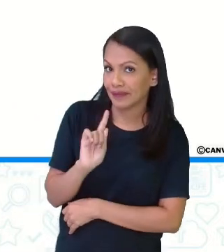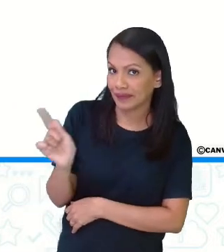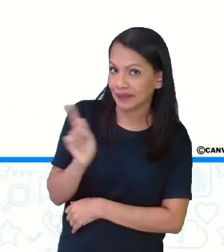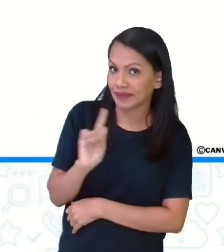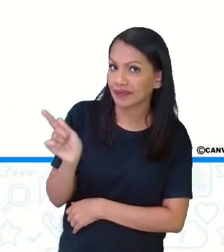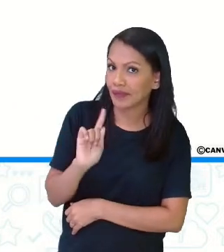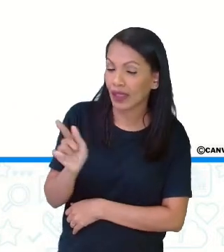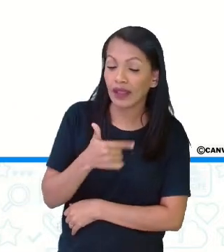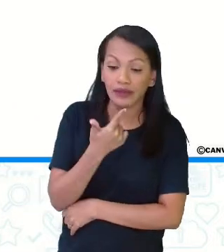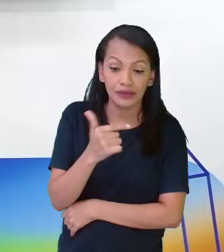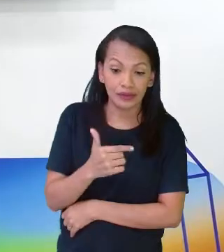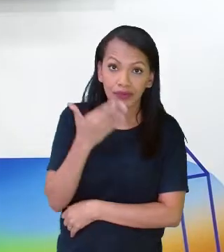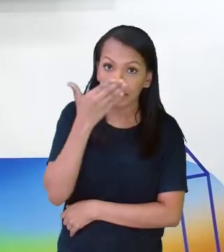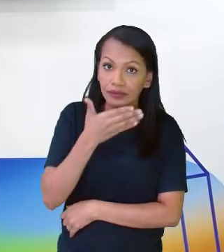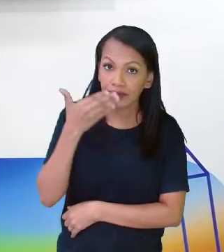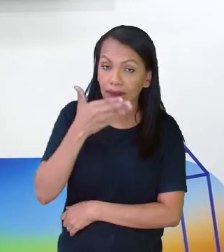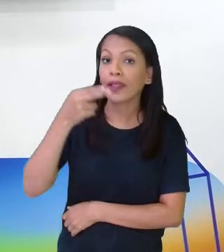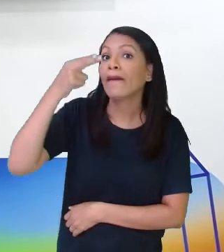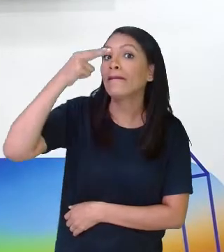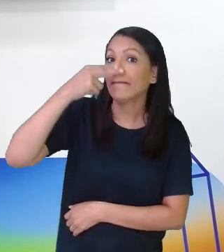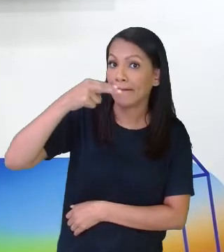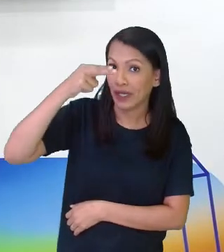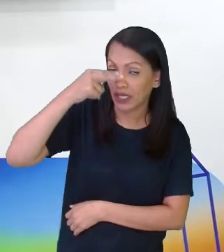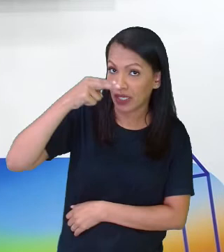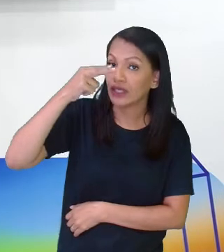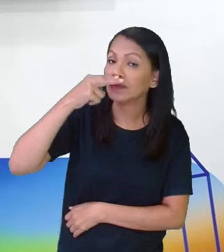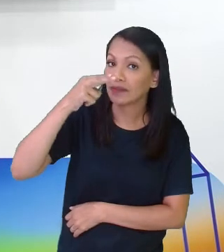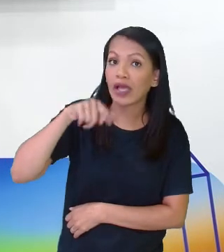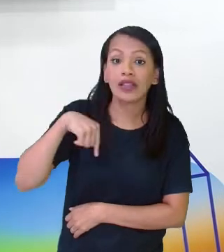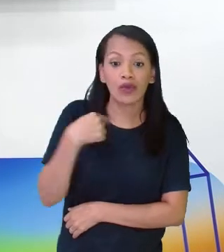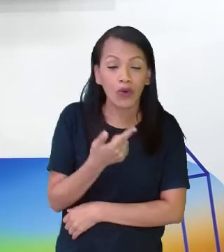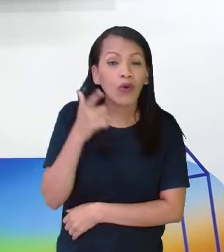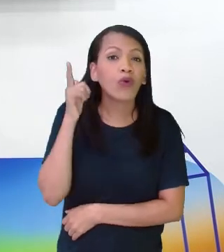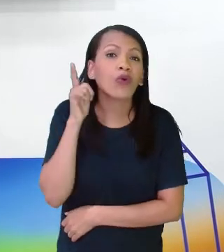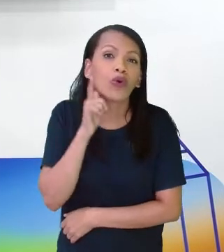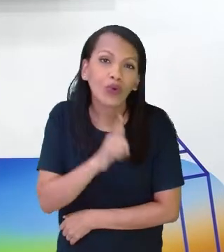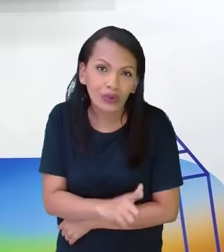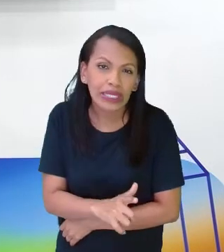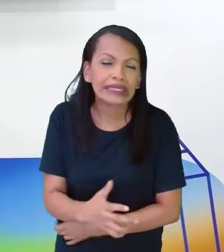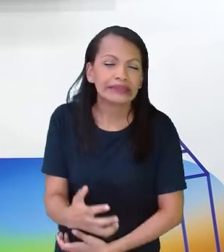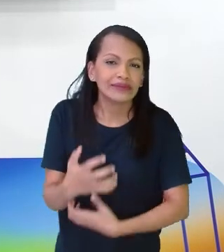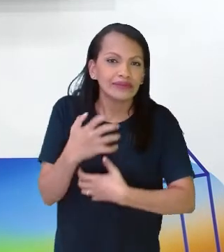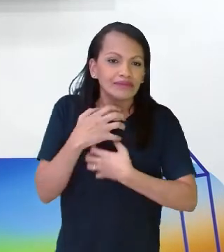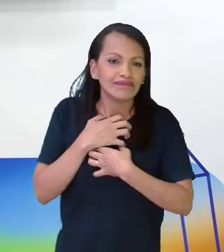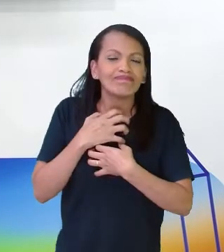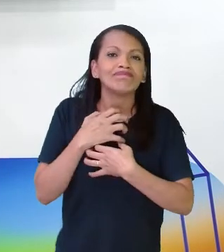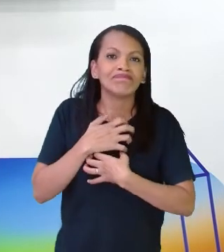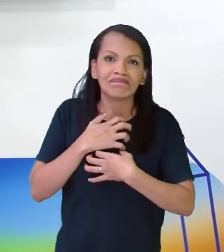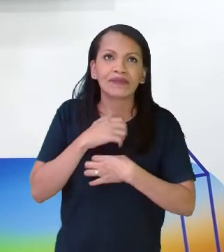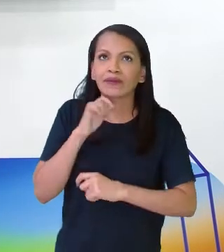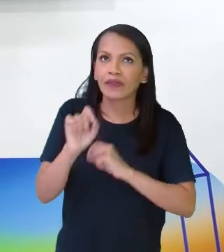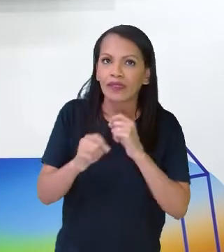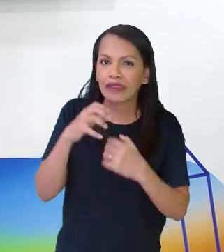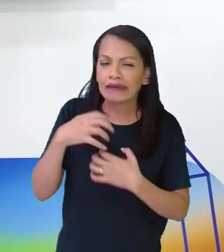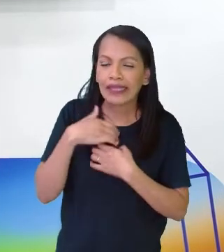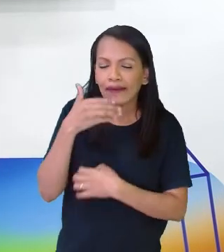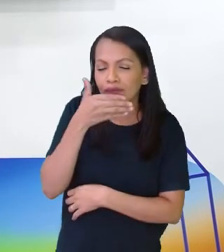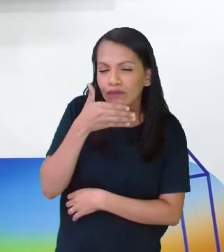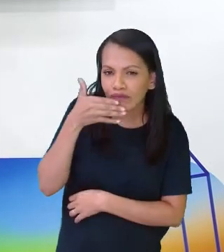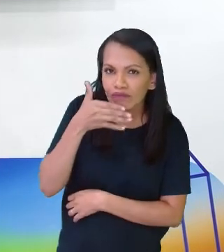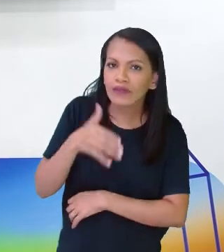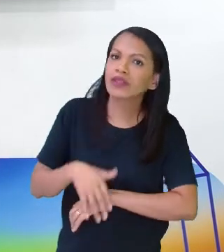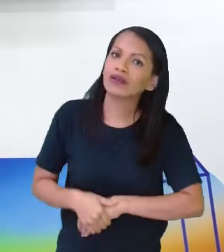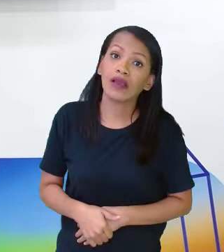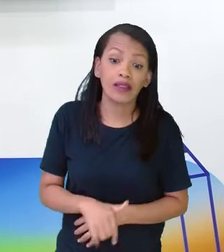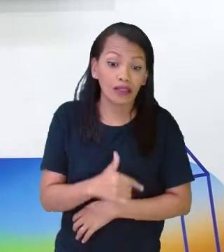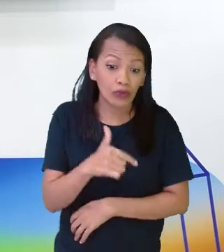são sem açúcar. Mesmo assim, a gente consegue sentir a sensação, nós temos a sensação de que ele é doce. Ah, não